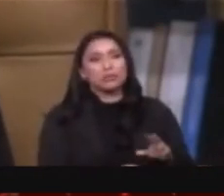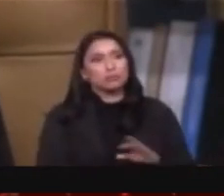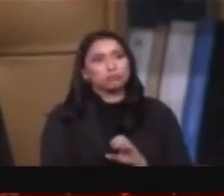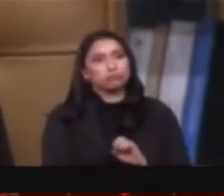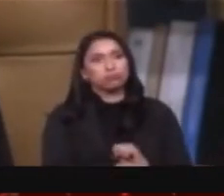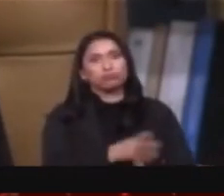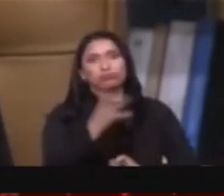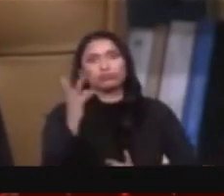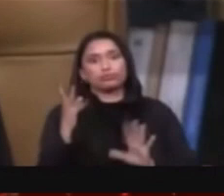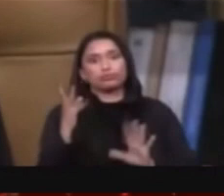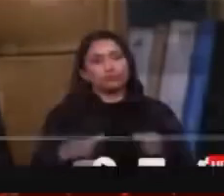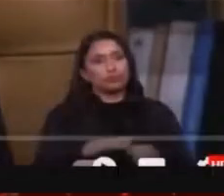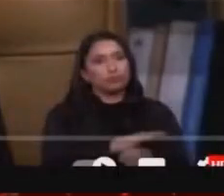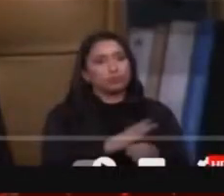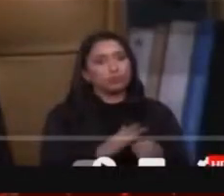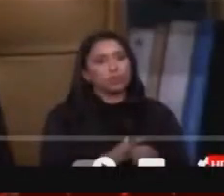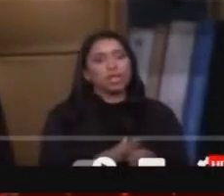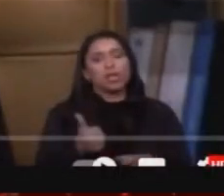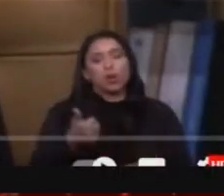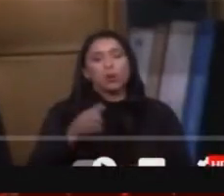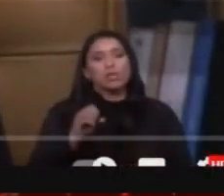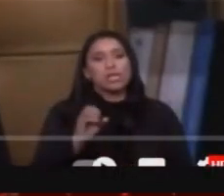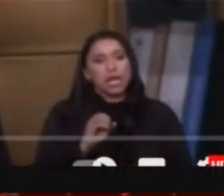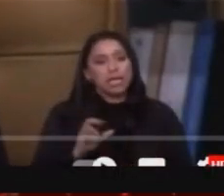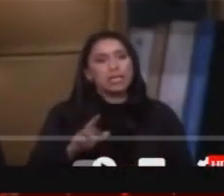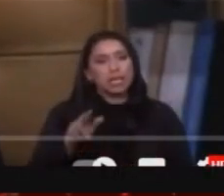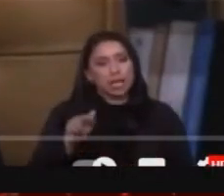De modo que eu elevaria para 100 gramas,